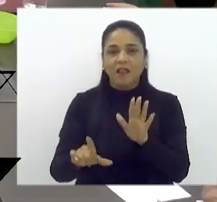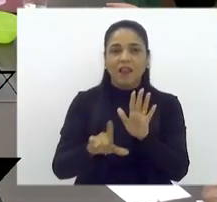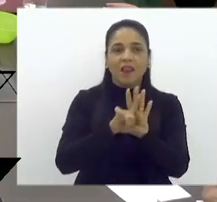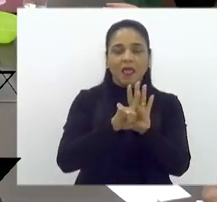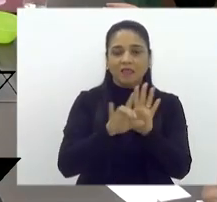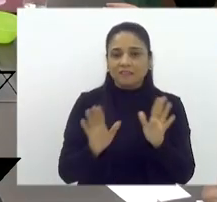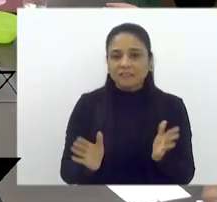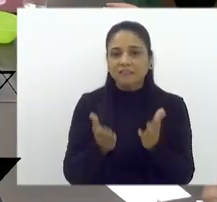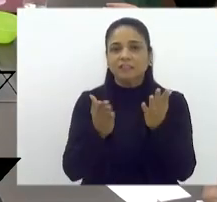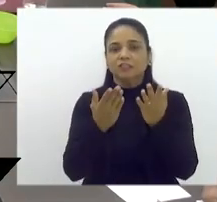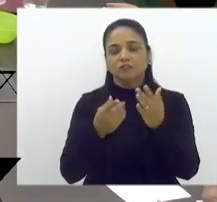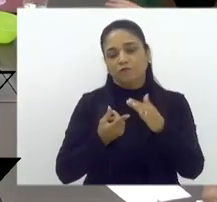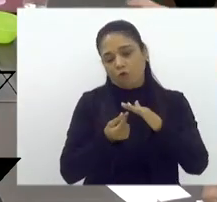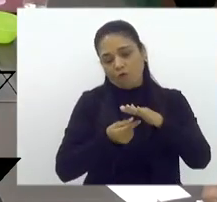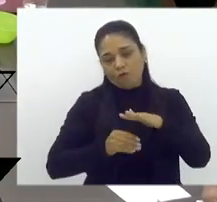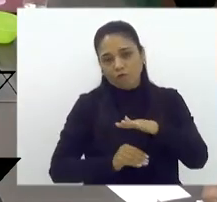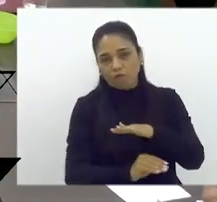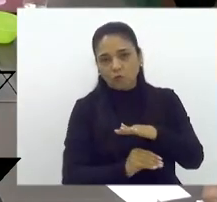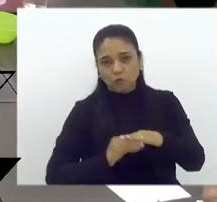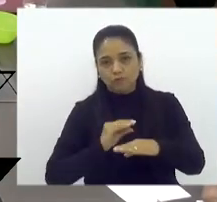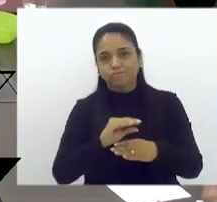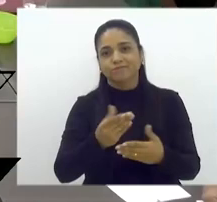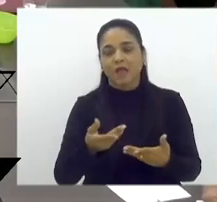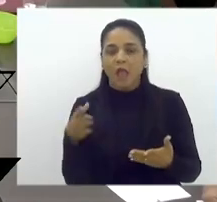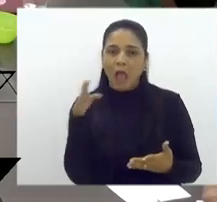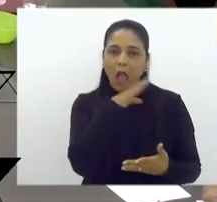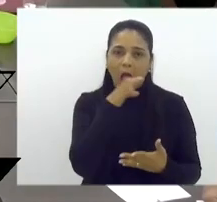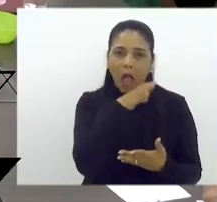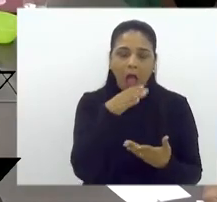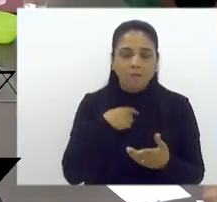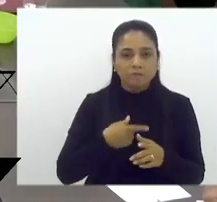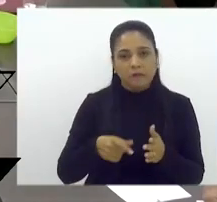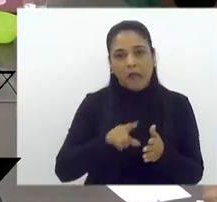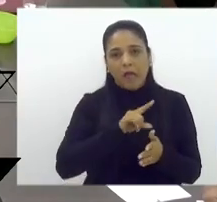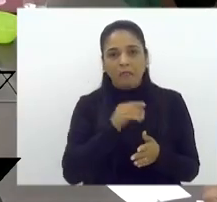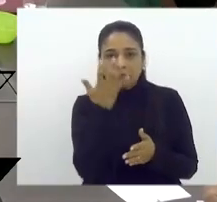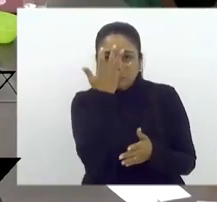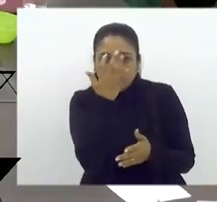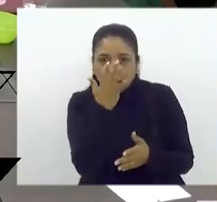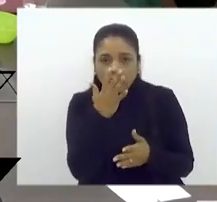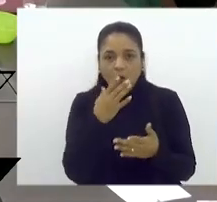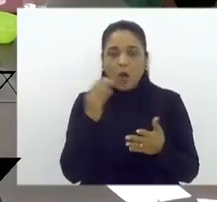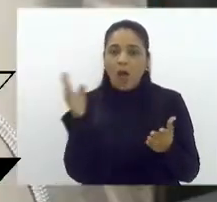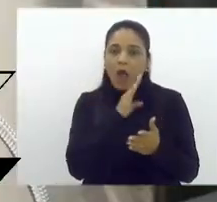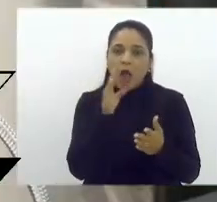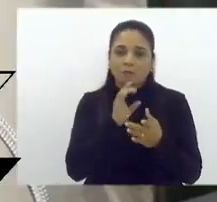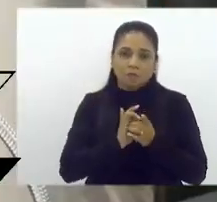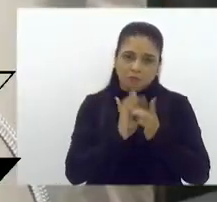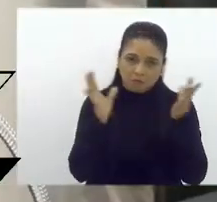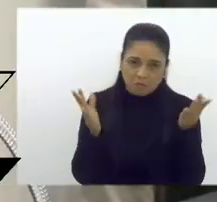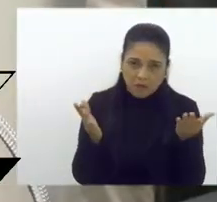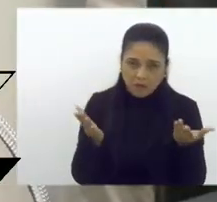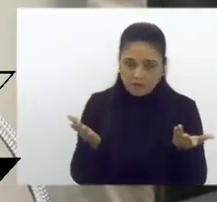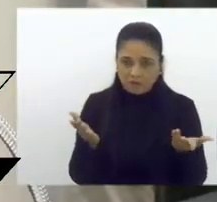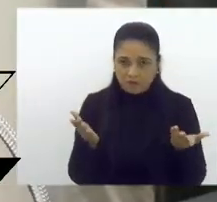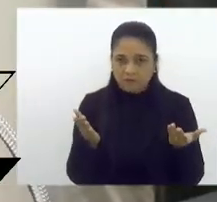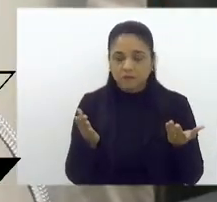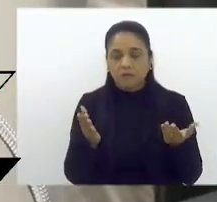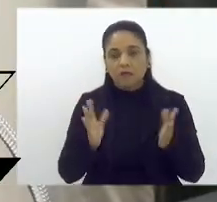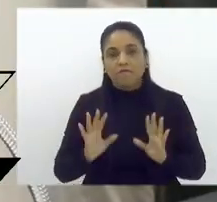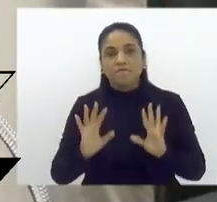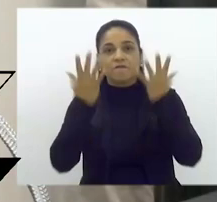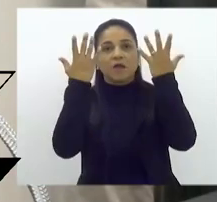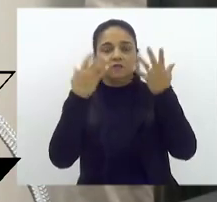ou um fundo próprio, e se faz uma correria tremenda nas vésperas do carnaval para liberar o recurso necessário para que a maior festa